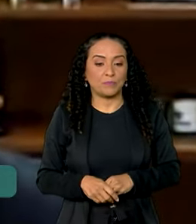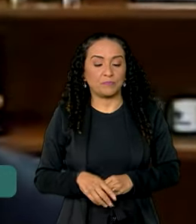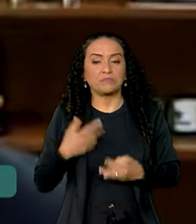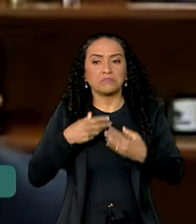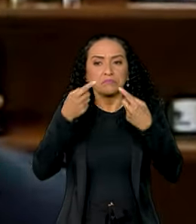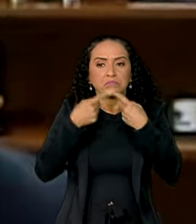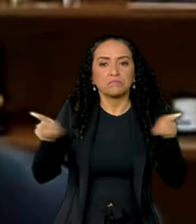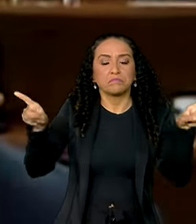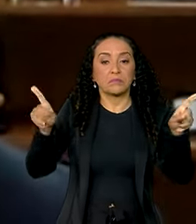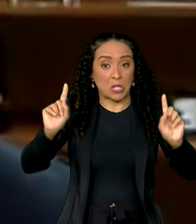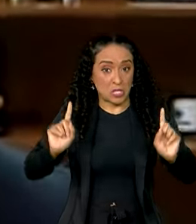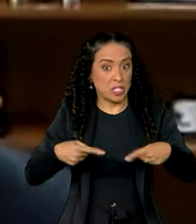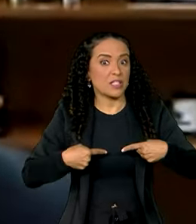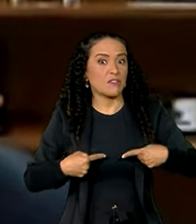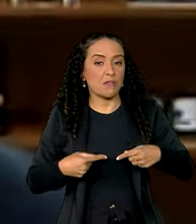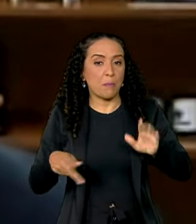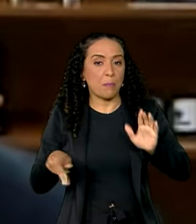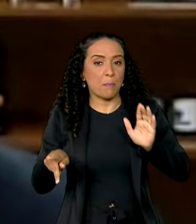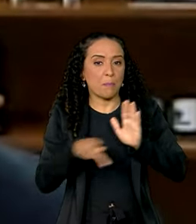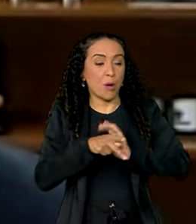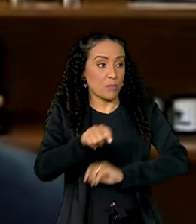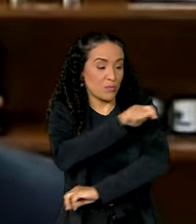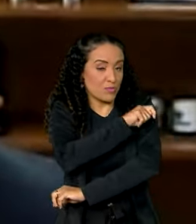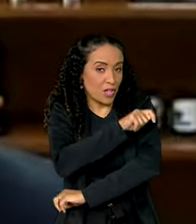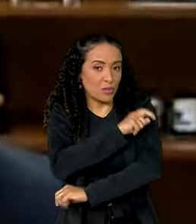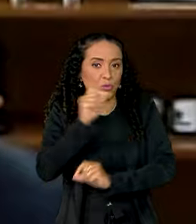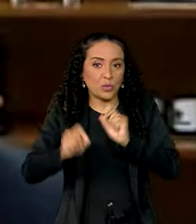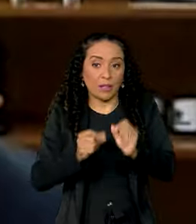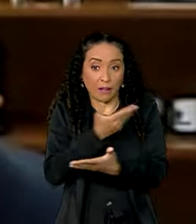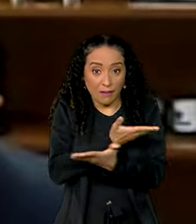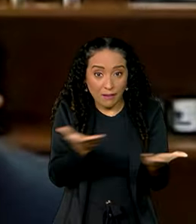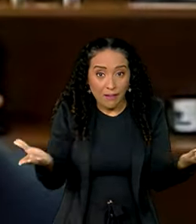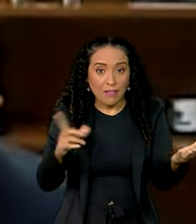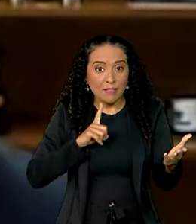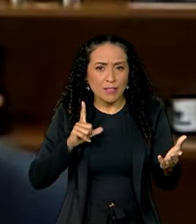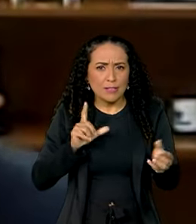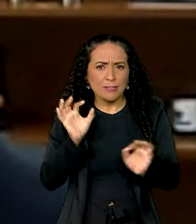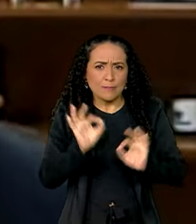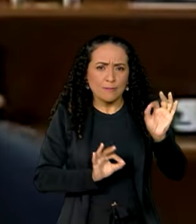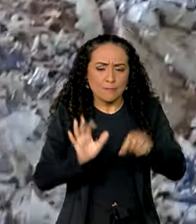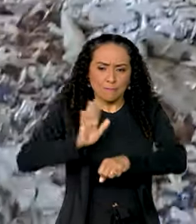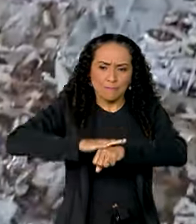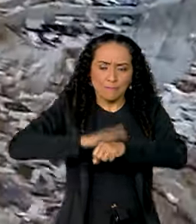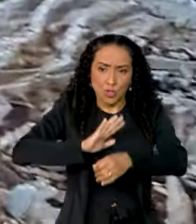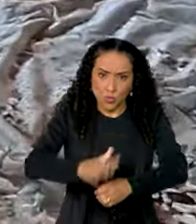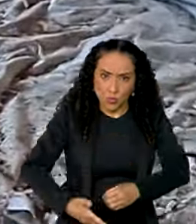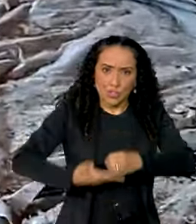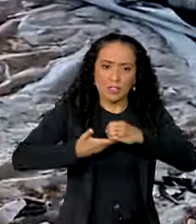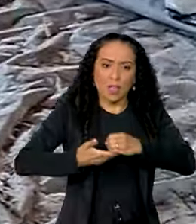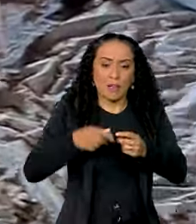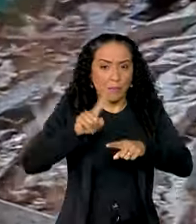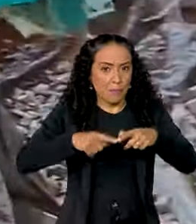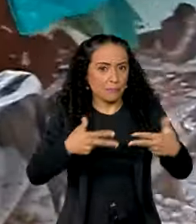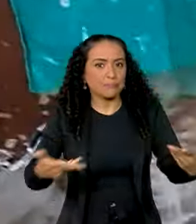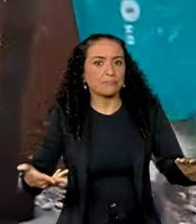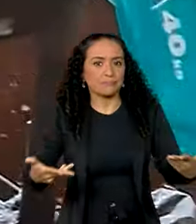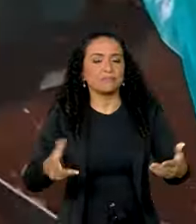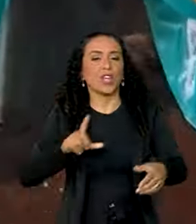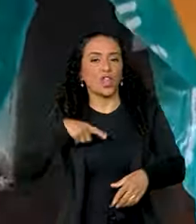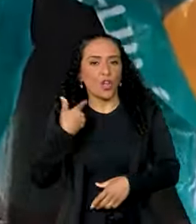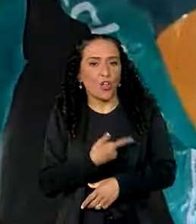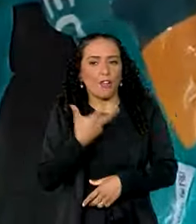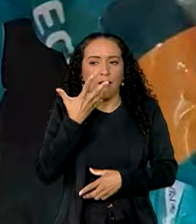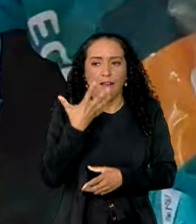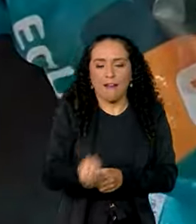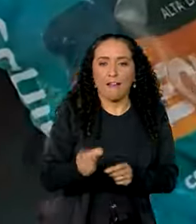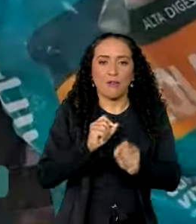verdade um desafio né para os estudantes é para que eles dessem uma ação sustentável para esses produtos e a gente iria